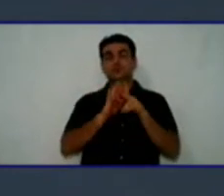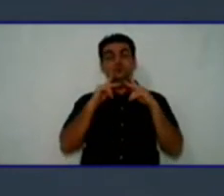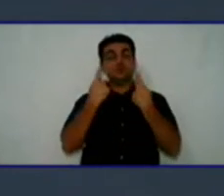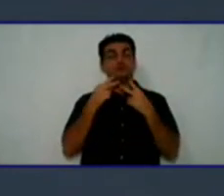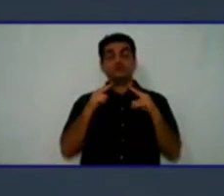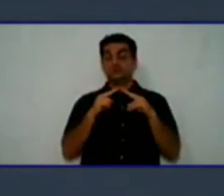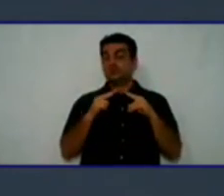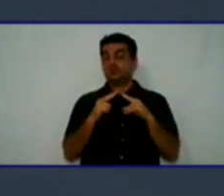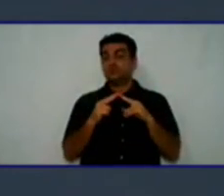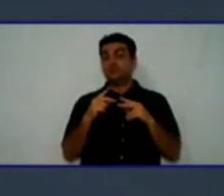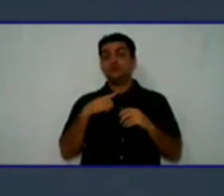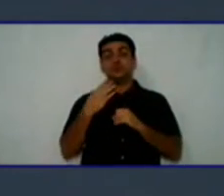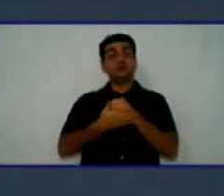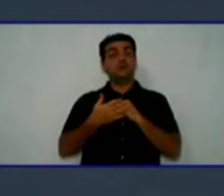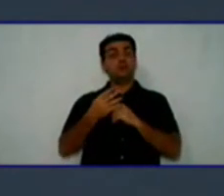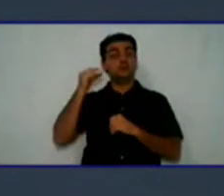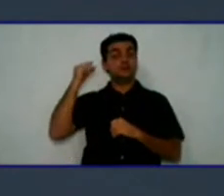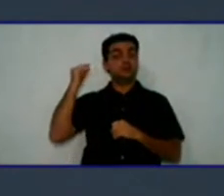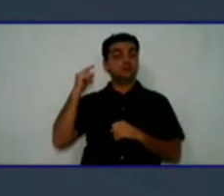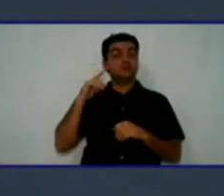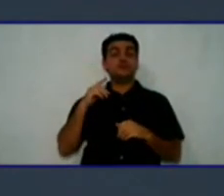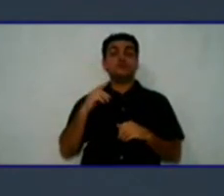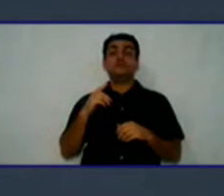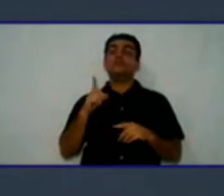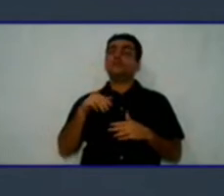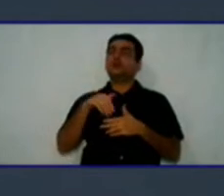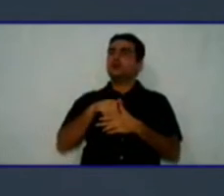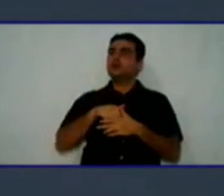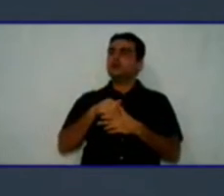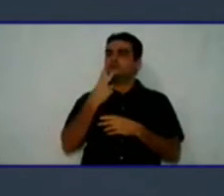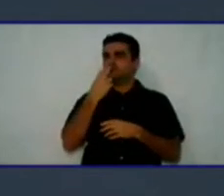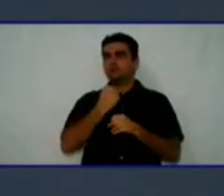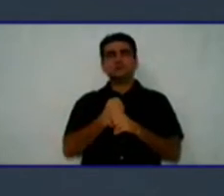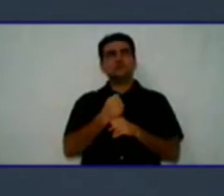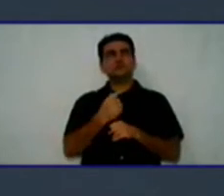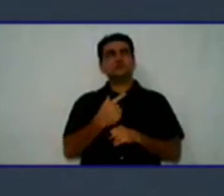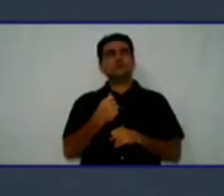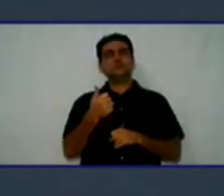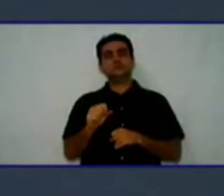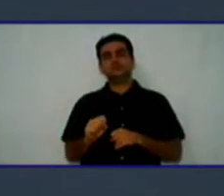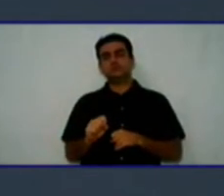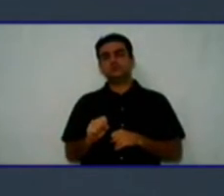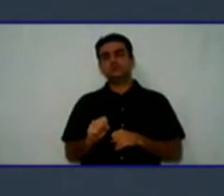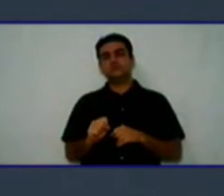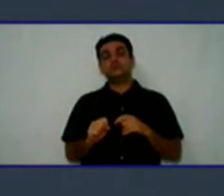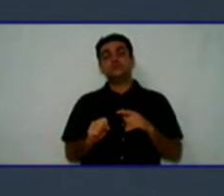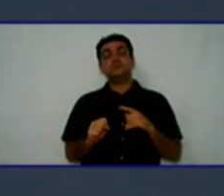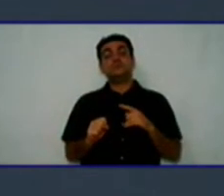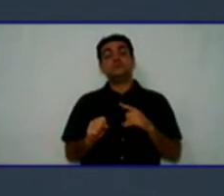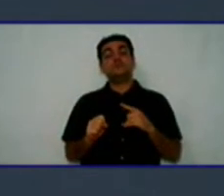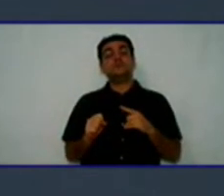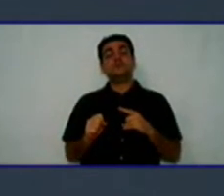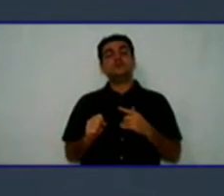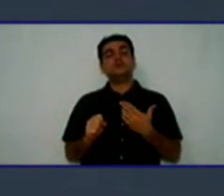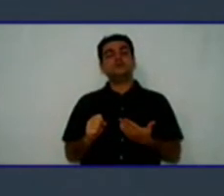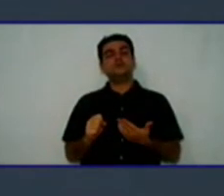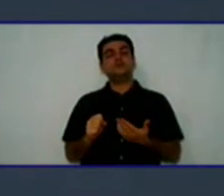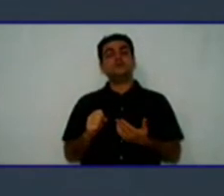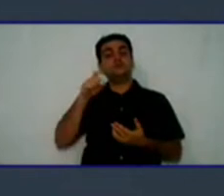um precedente da mesma eleição do ano de 2018, é da lavra do eminente ministro